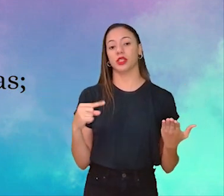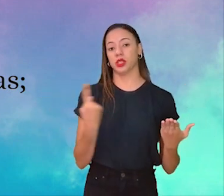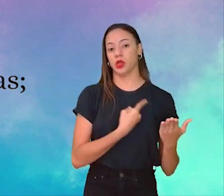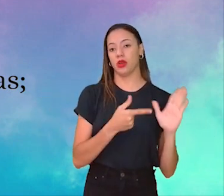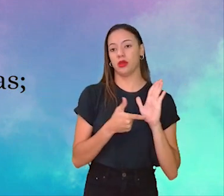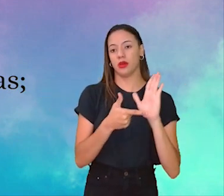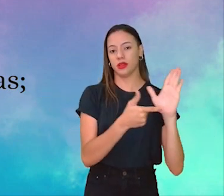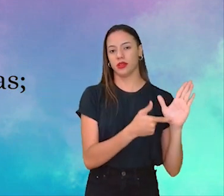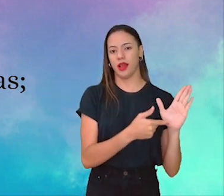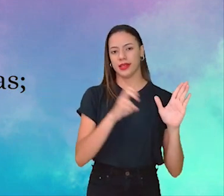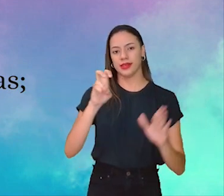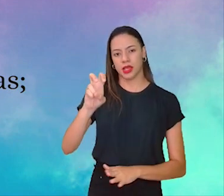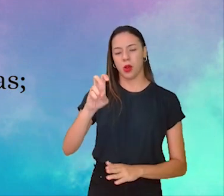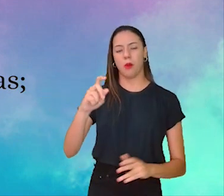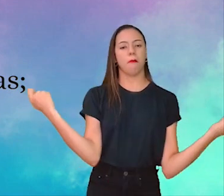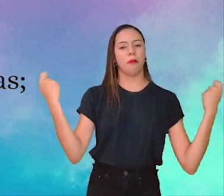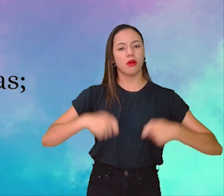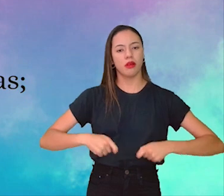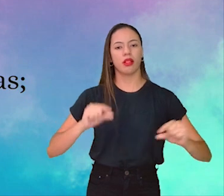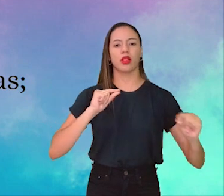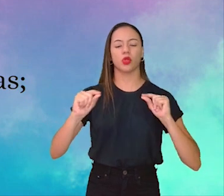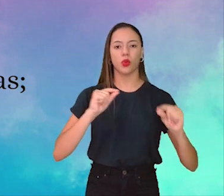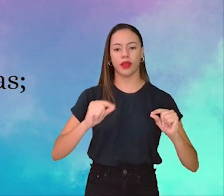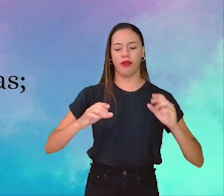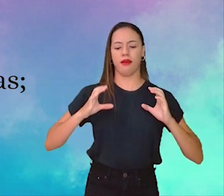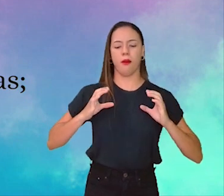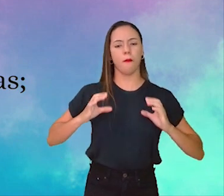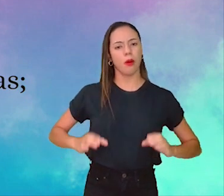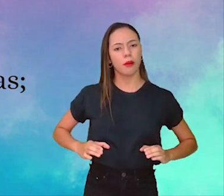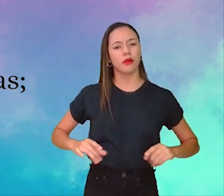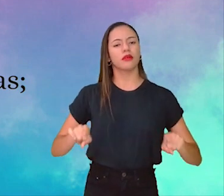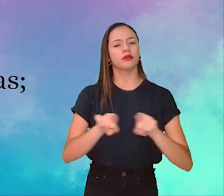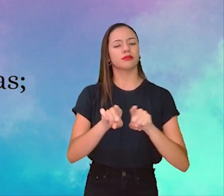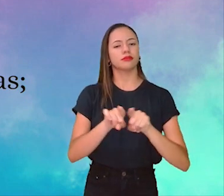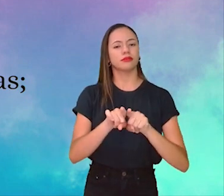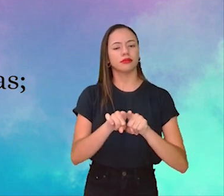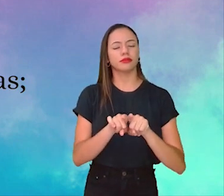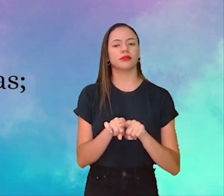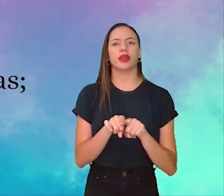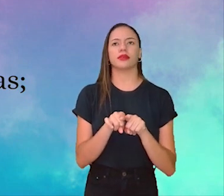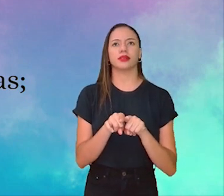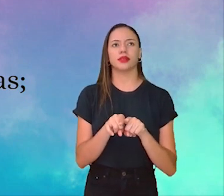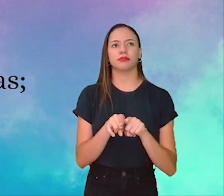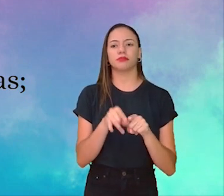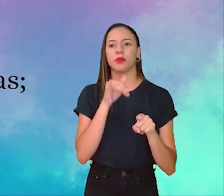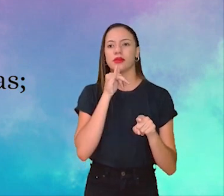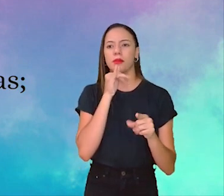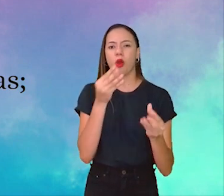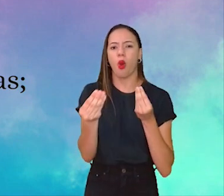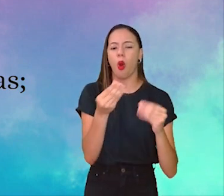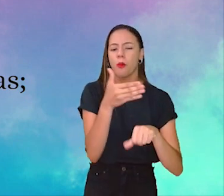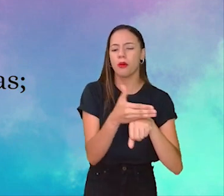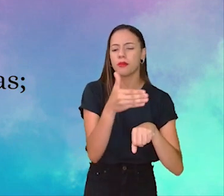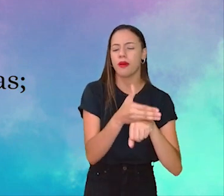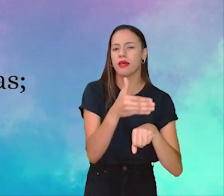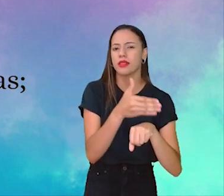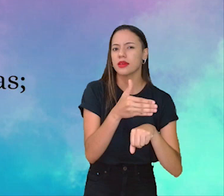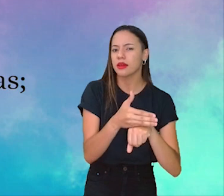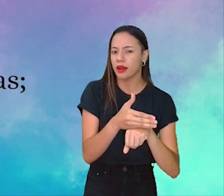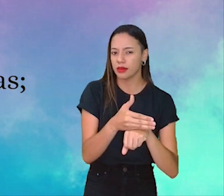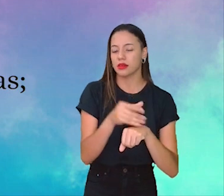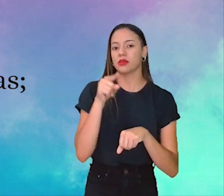5 possibilidades, né, de posturas e até de formas de exercitar, né, de